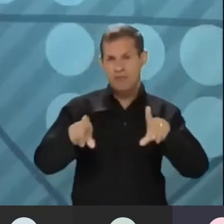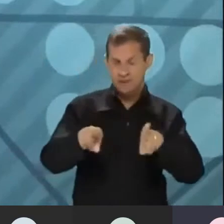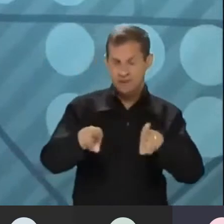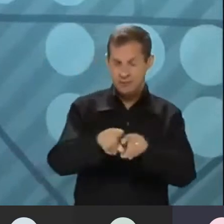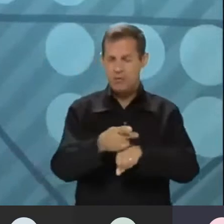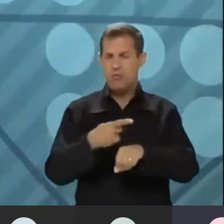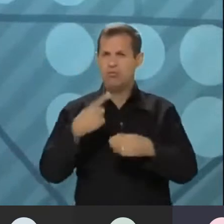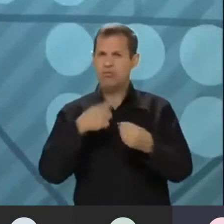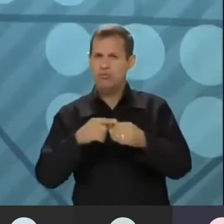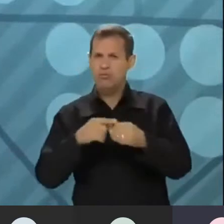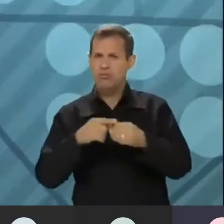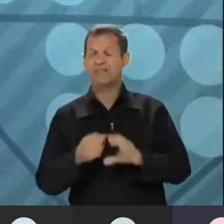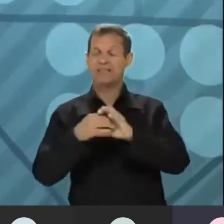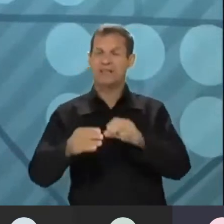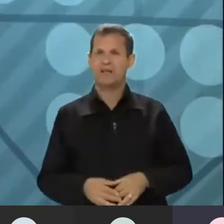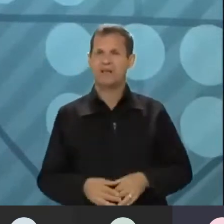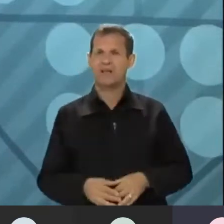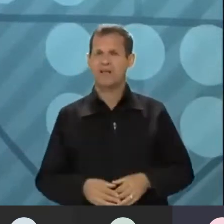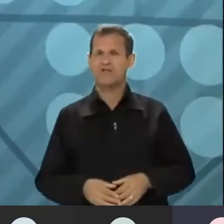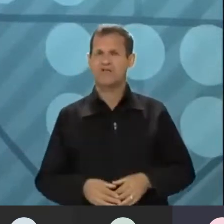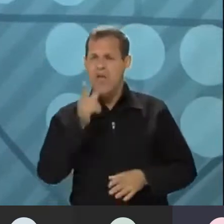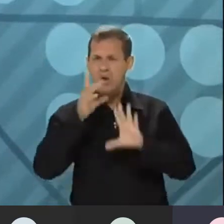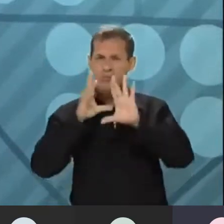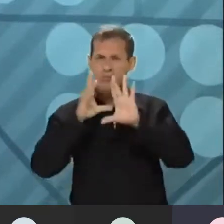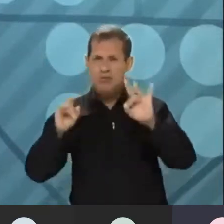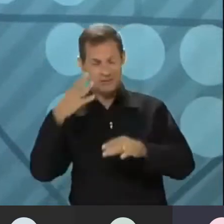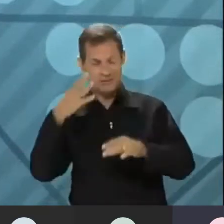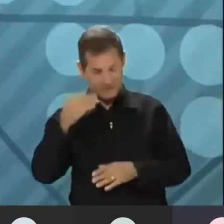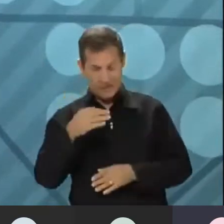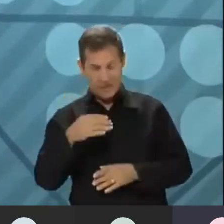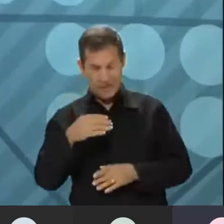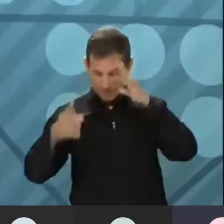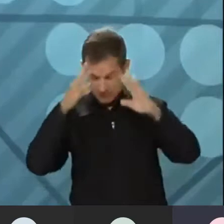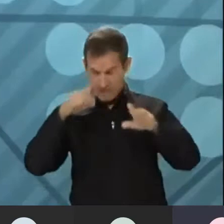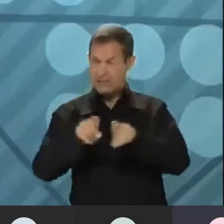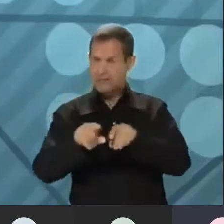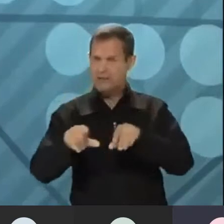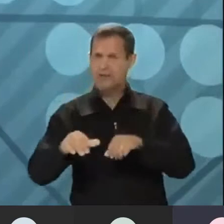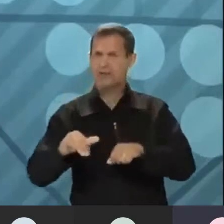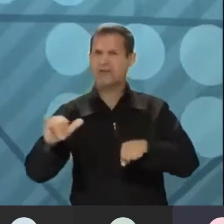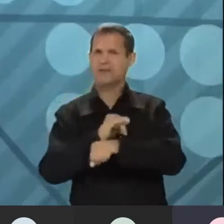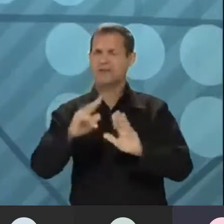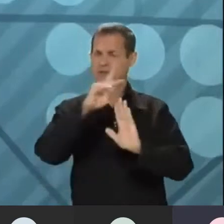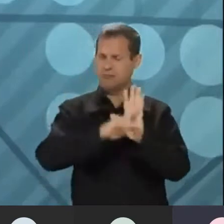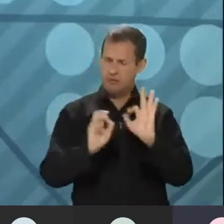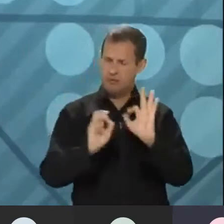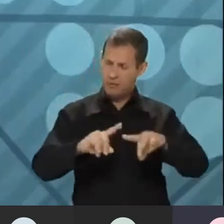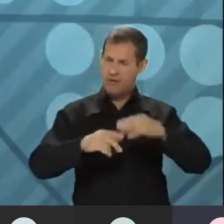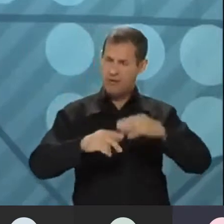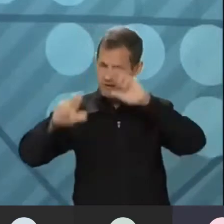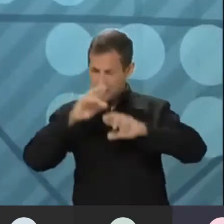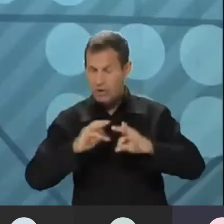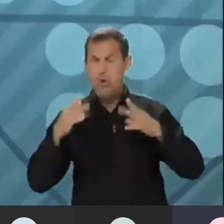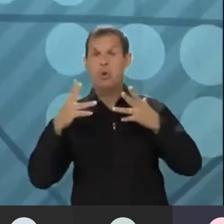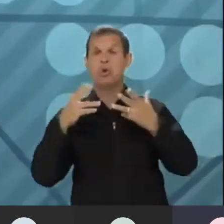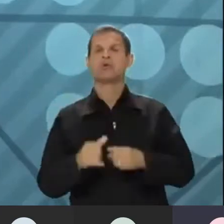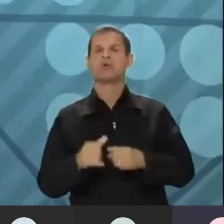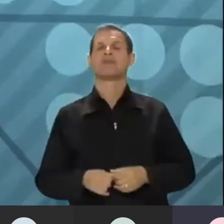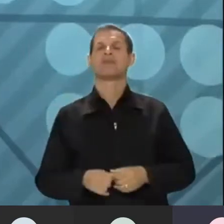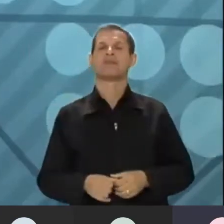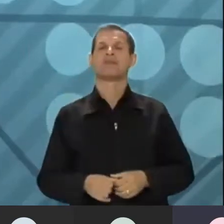que depois você procure um local de características úmidas. Por quê? Para que você saiba pensar e saiba trabalhar o seu projeto, levando em consideração